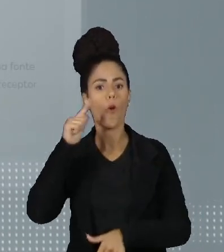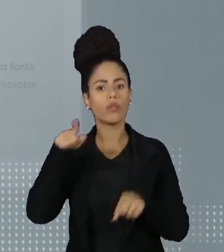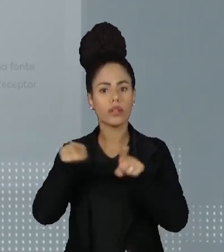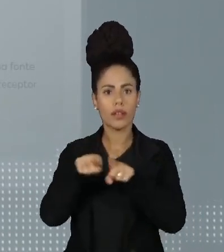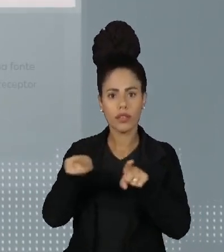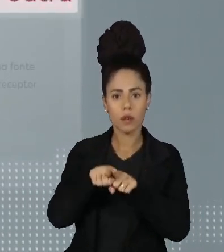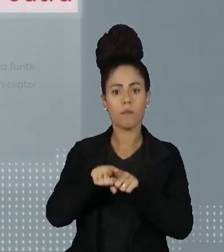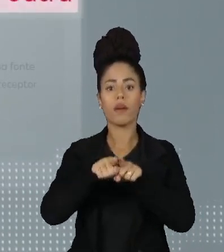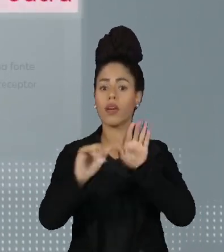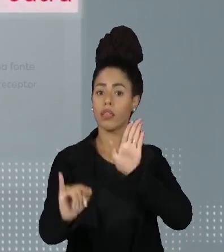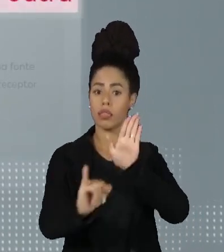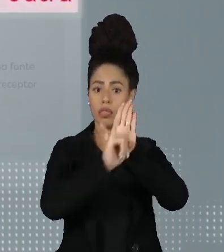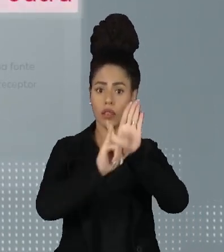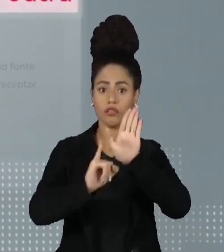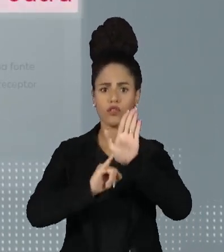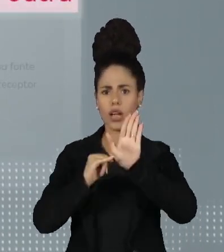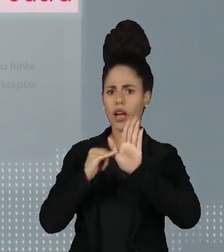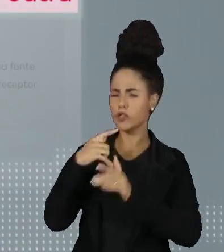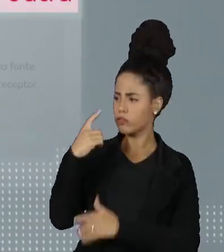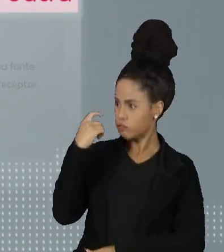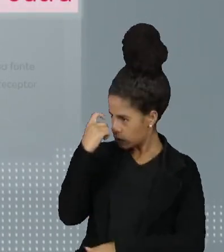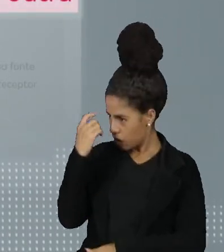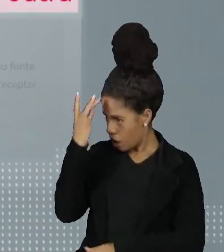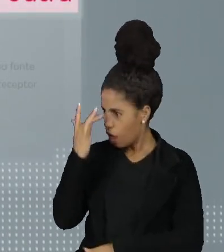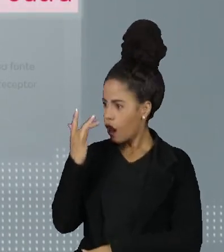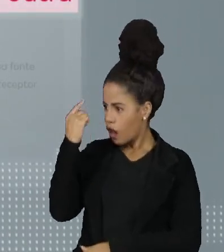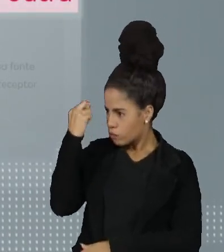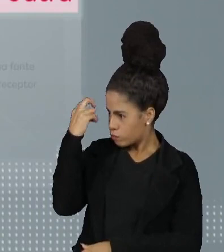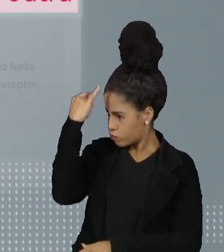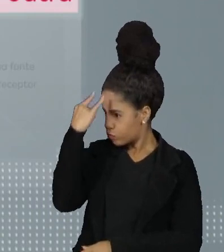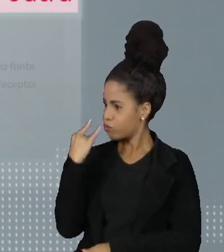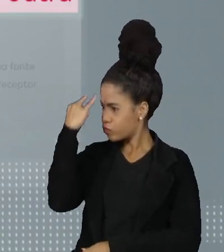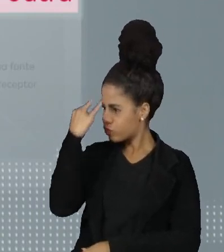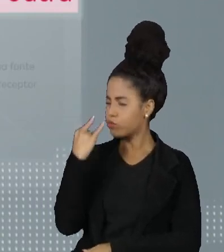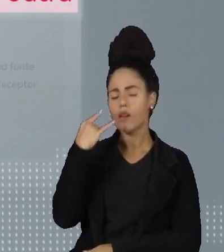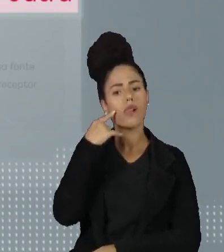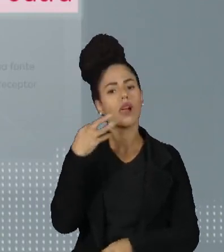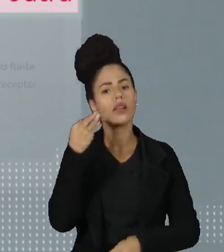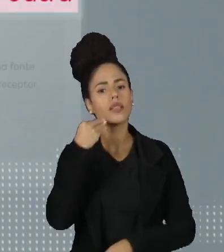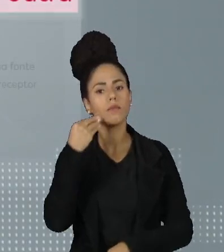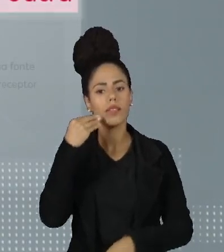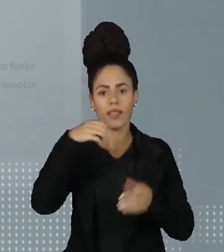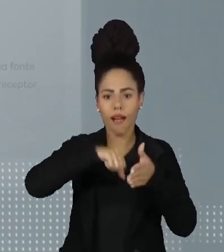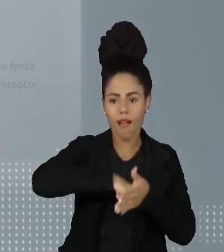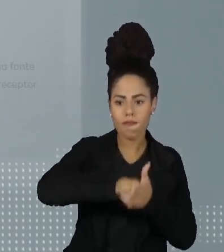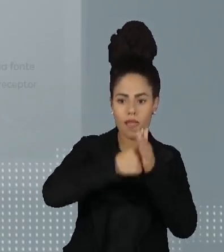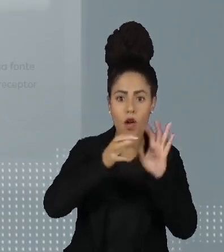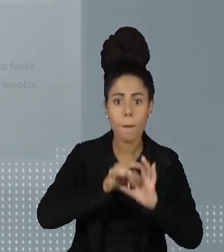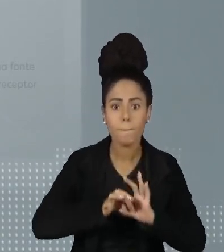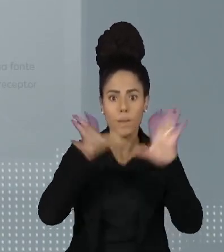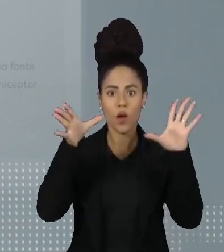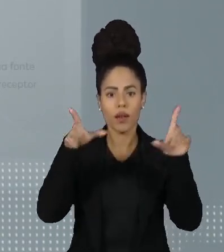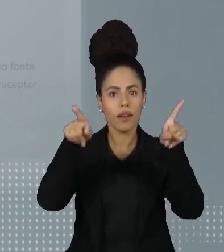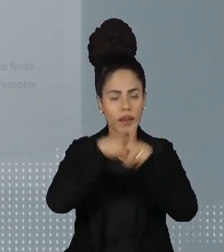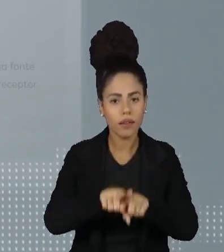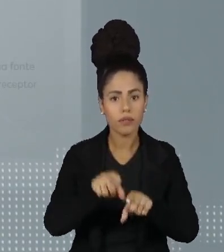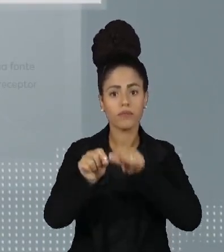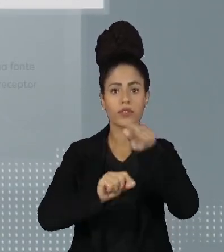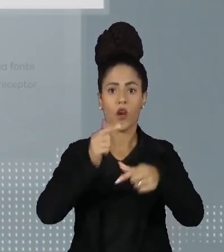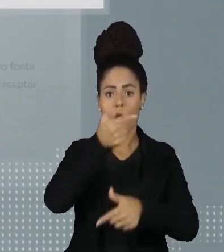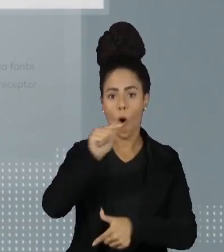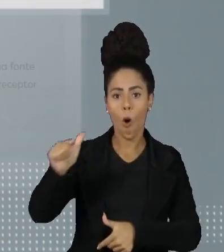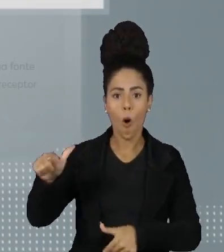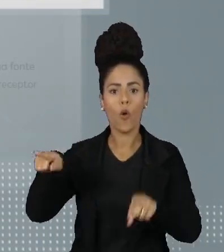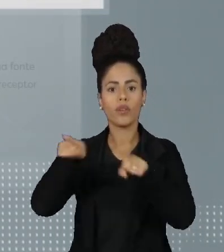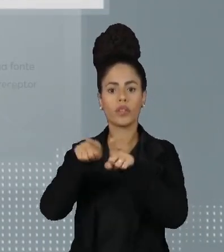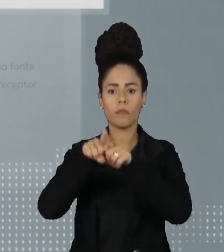identidade em biometria facial quando criminoso tenta se passar por outra pessoa para desbloquear acessos a fraude documental com